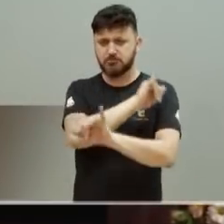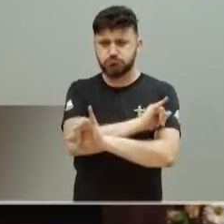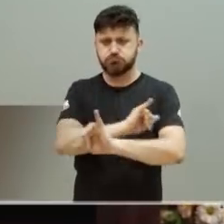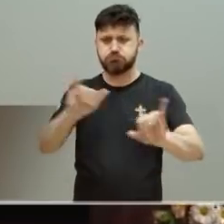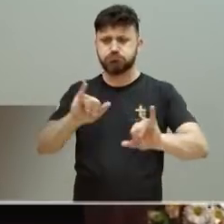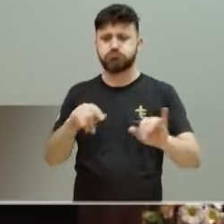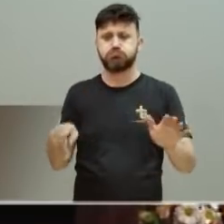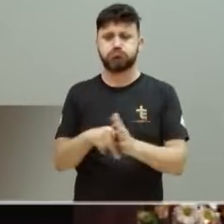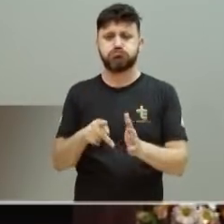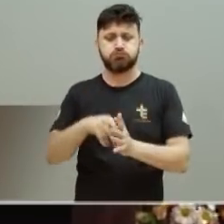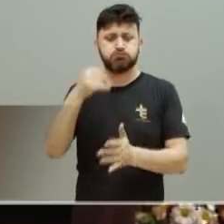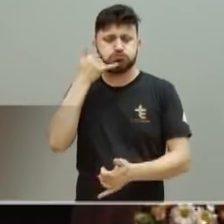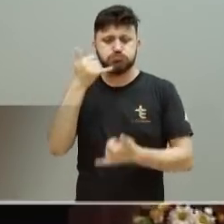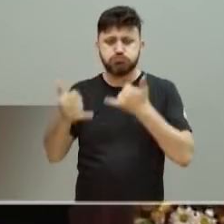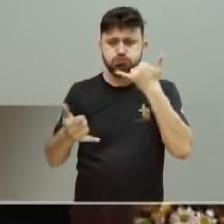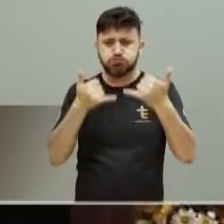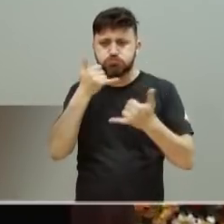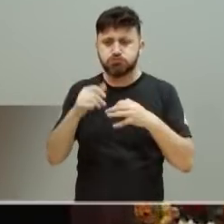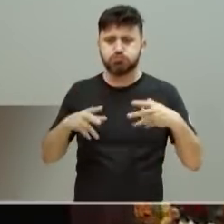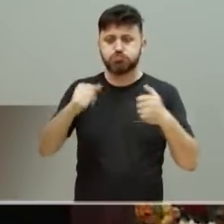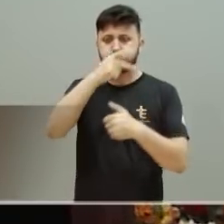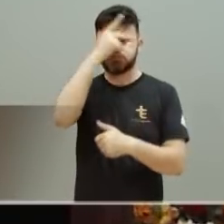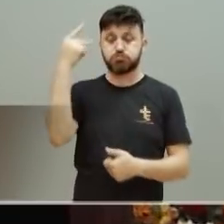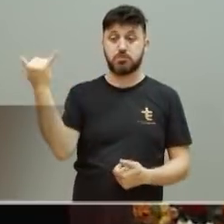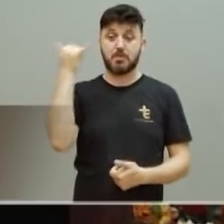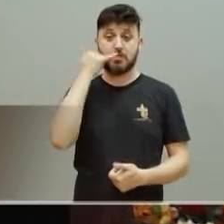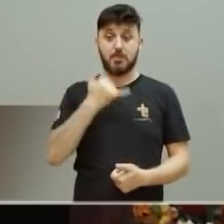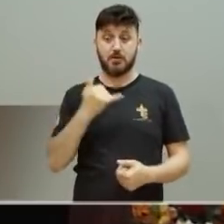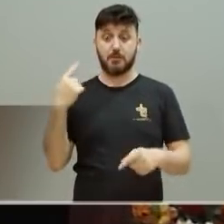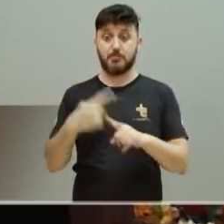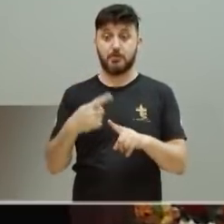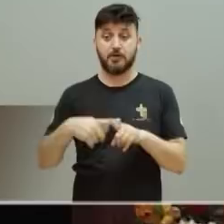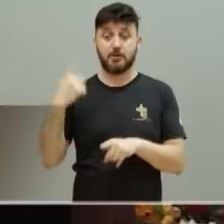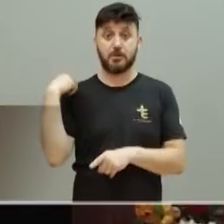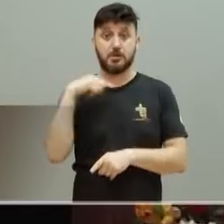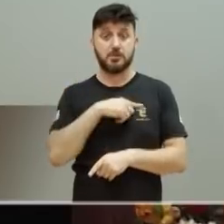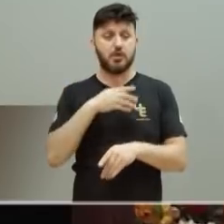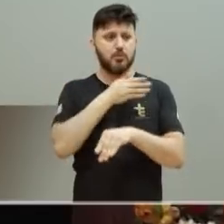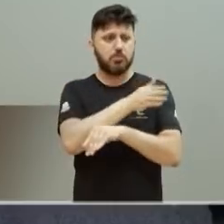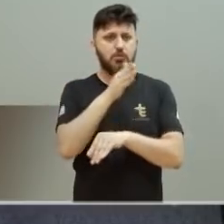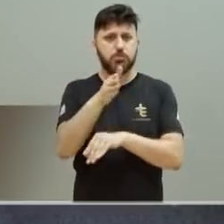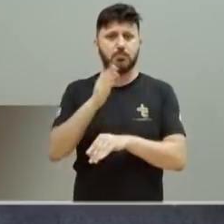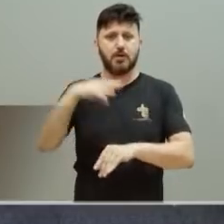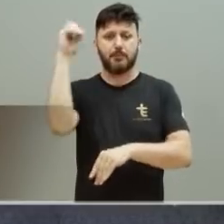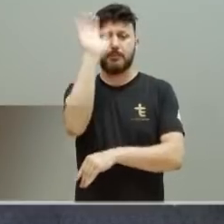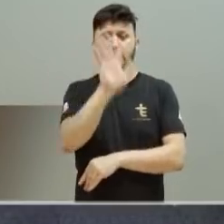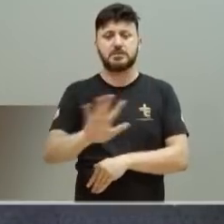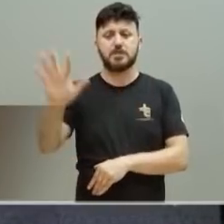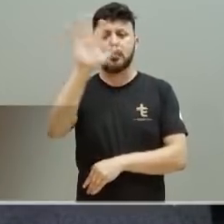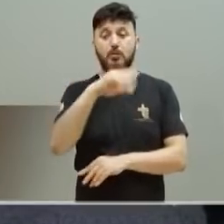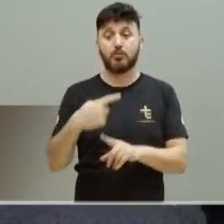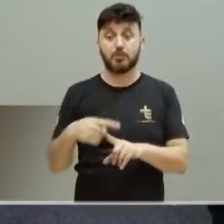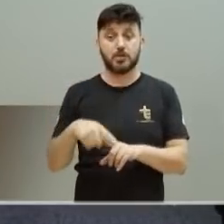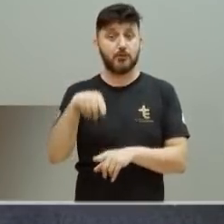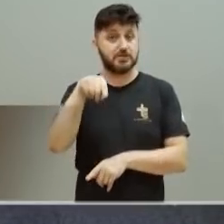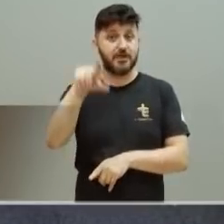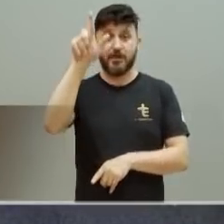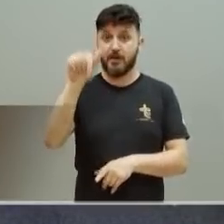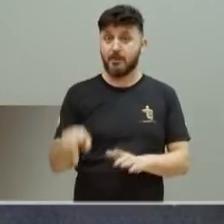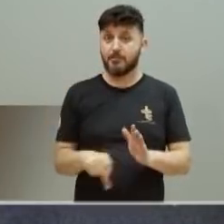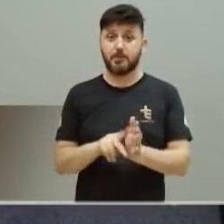telefonemas. Testemunhos irão jorrar aonde esta obra de evangelização chega, porque tu és o